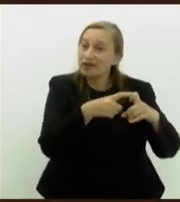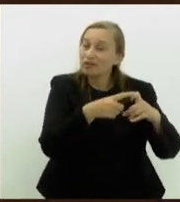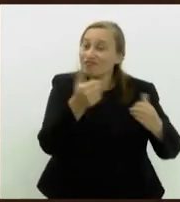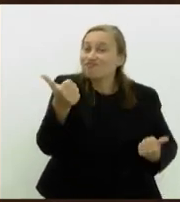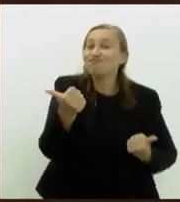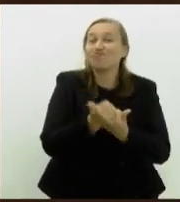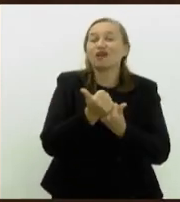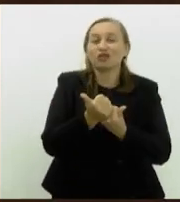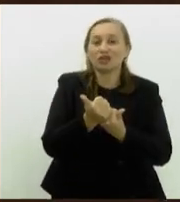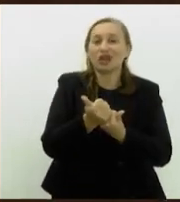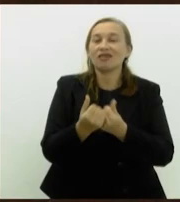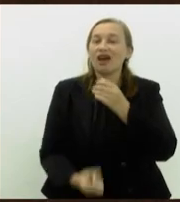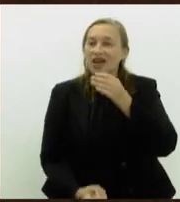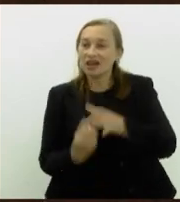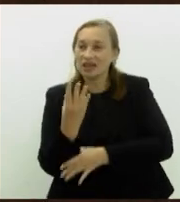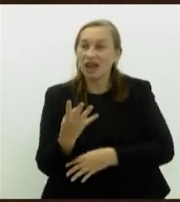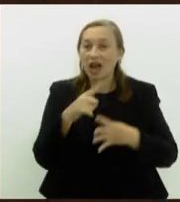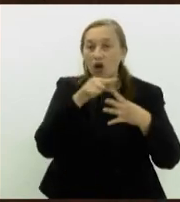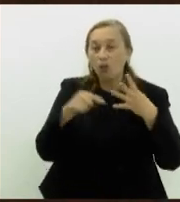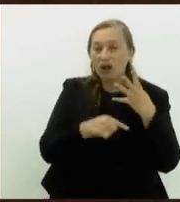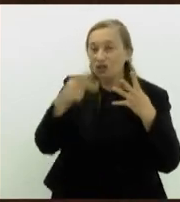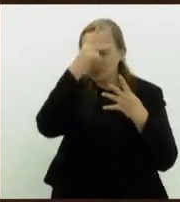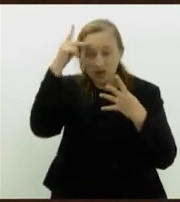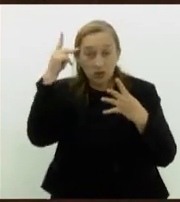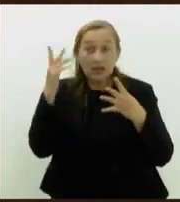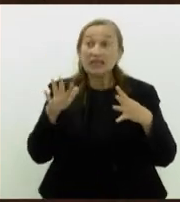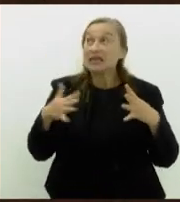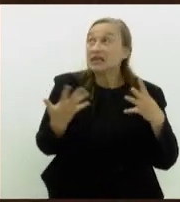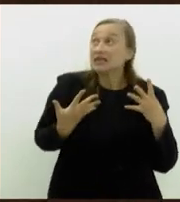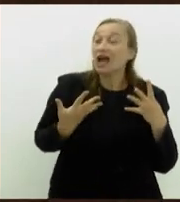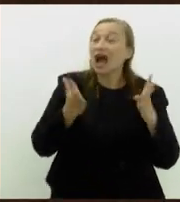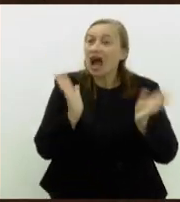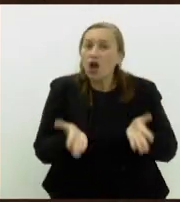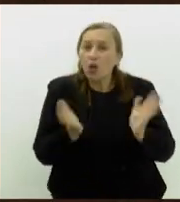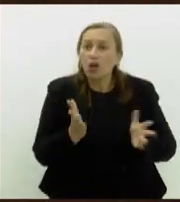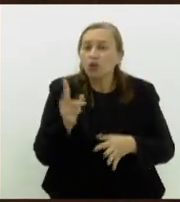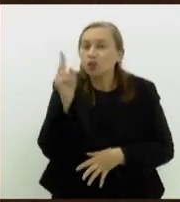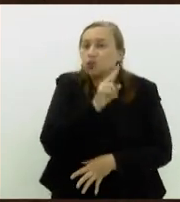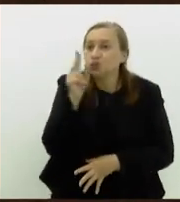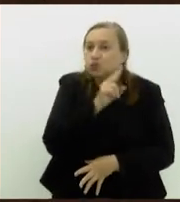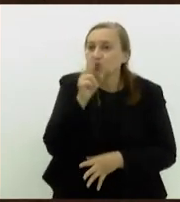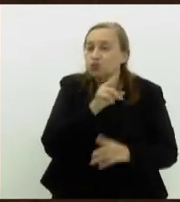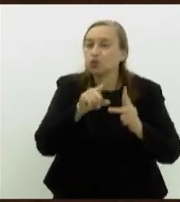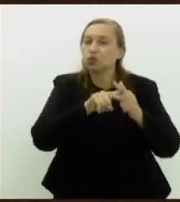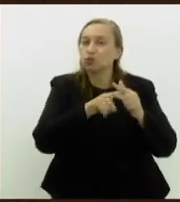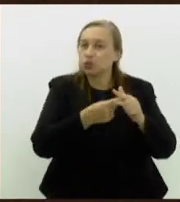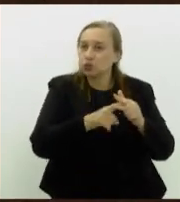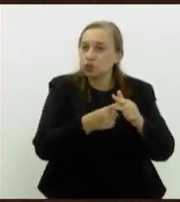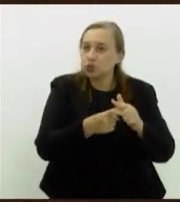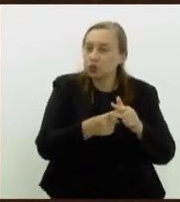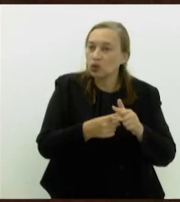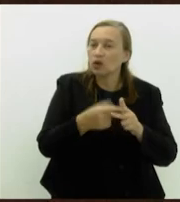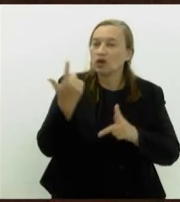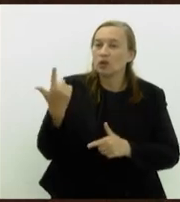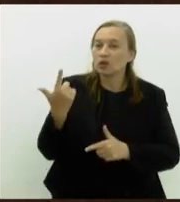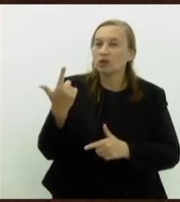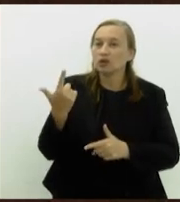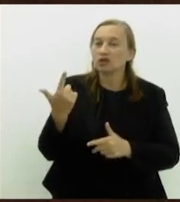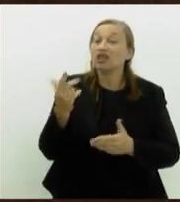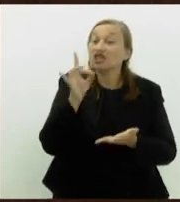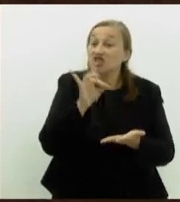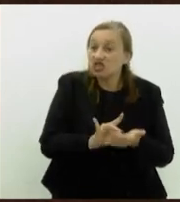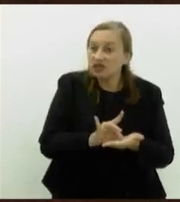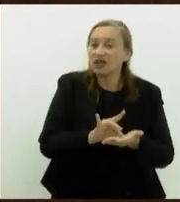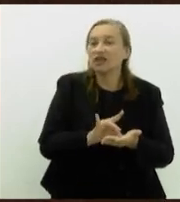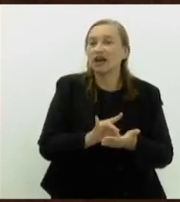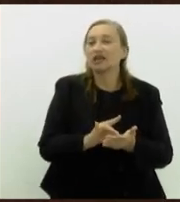ajudaram a construí-lo a quatro mãos, e a gente agora vai correr atrás da regulamentação para que se torne de verdade